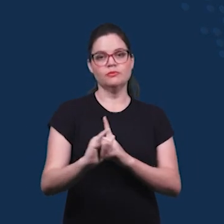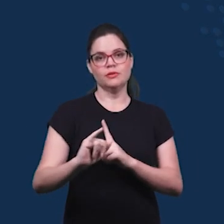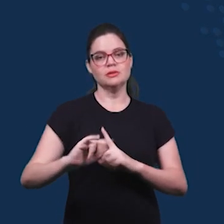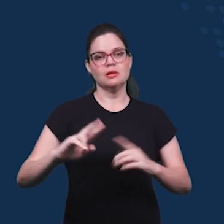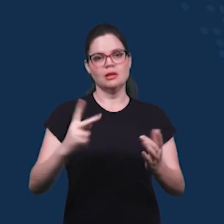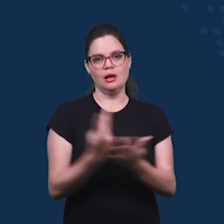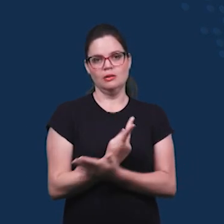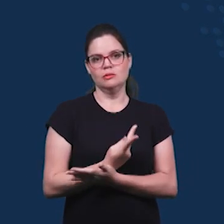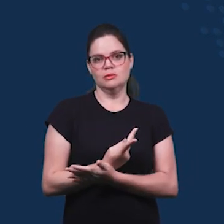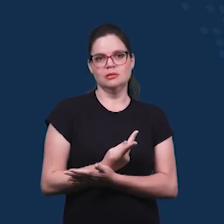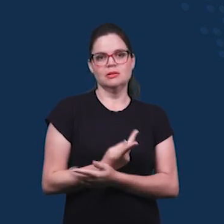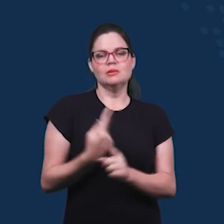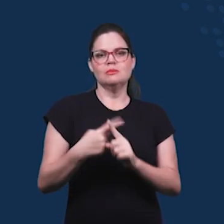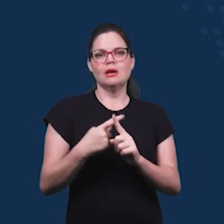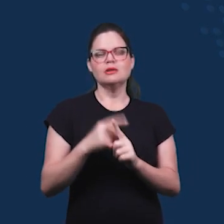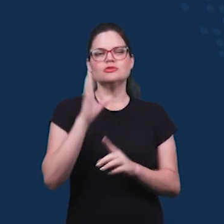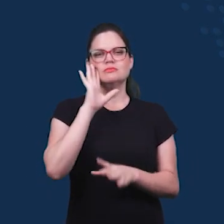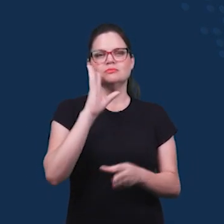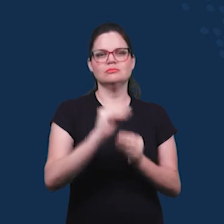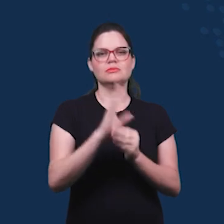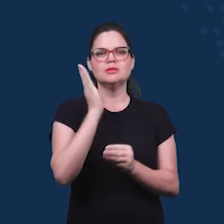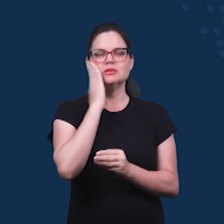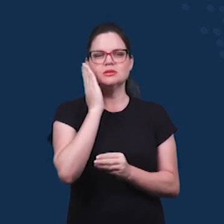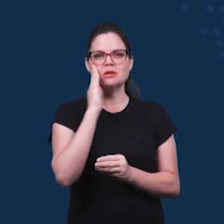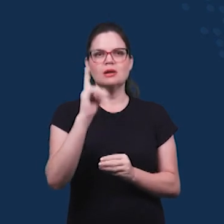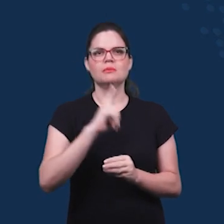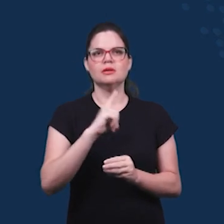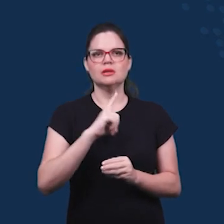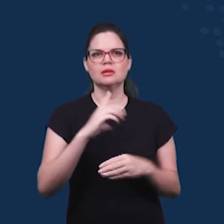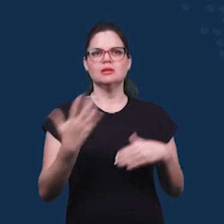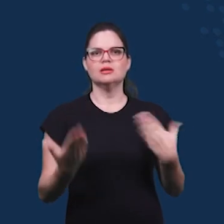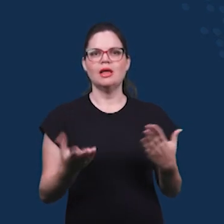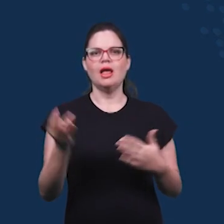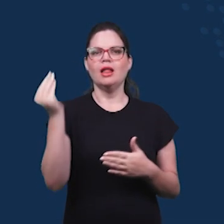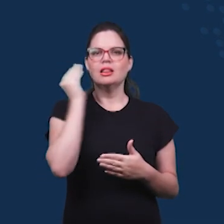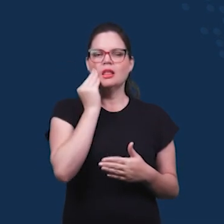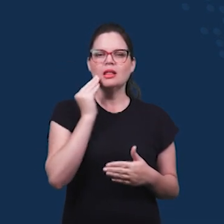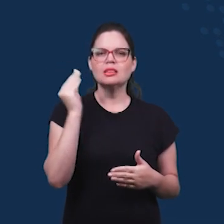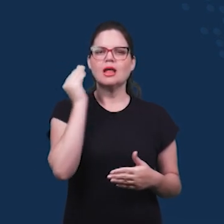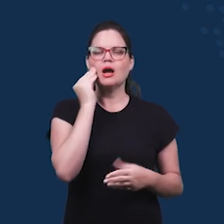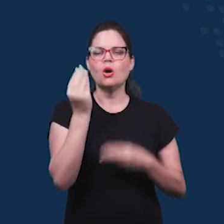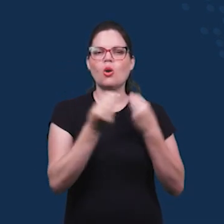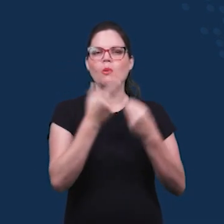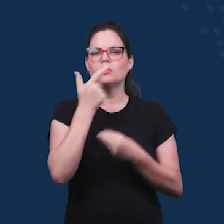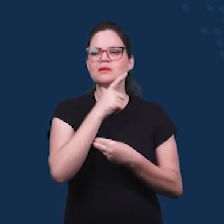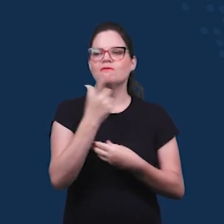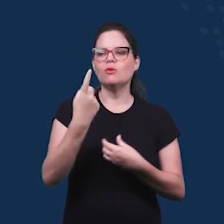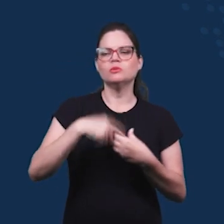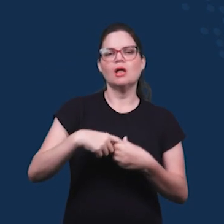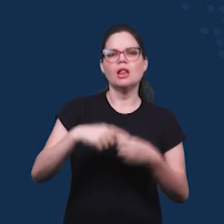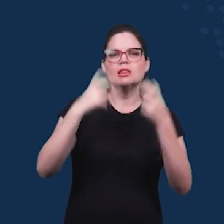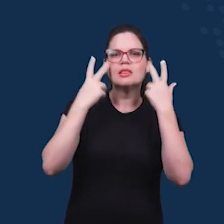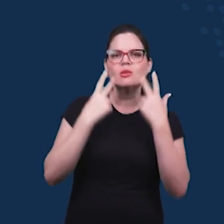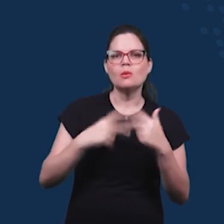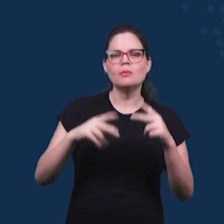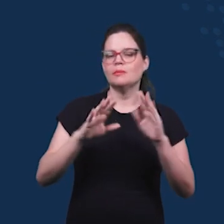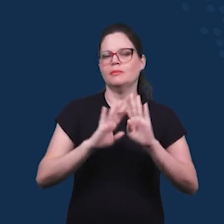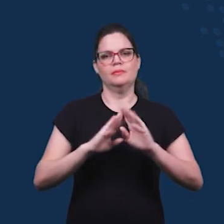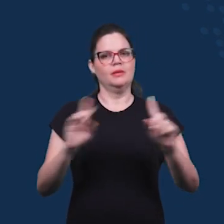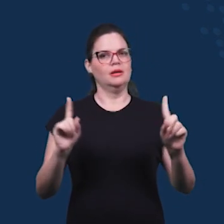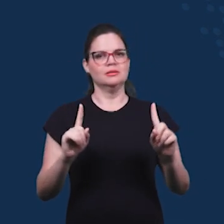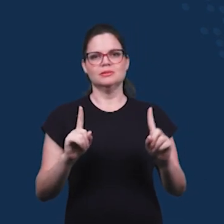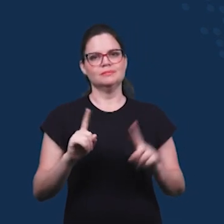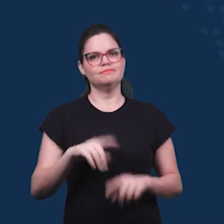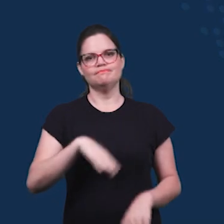um processo de remediação, um processo de tentativa de recuperação, nunca é possível recuperar